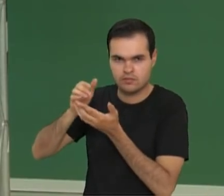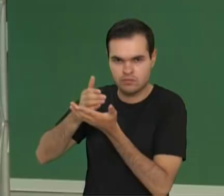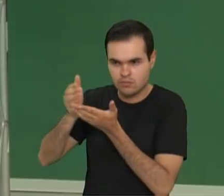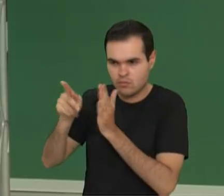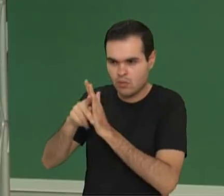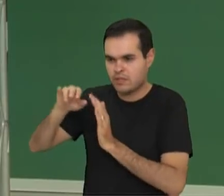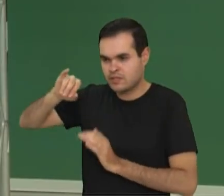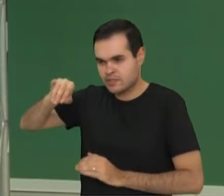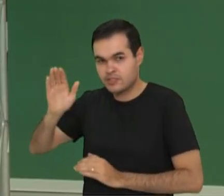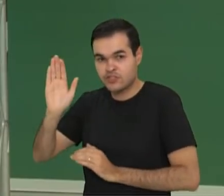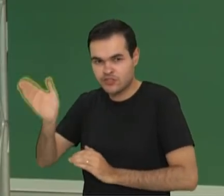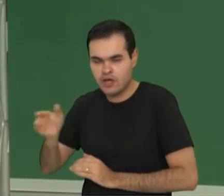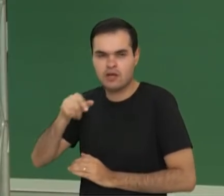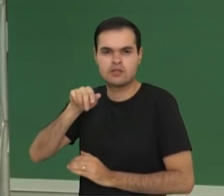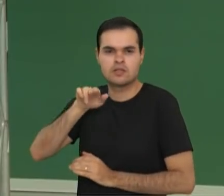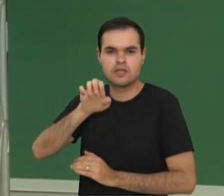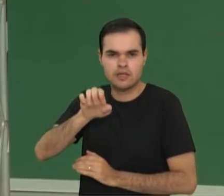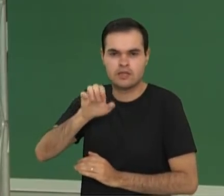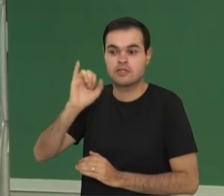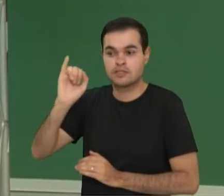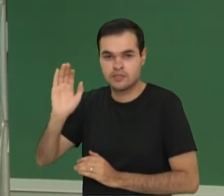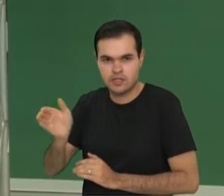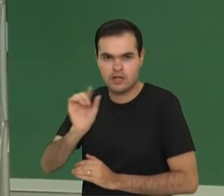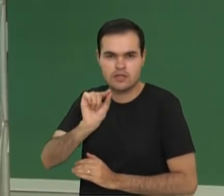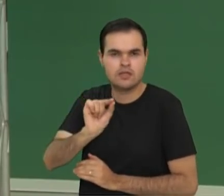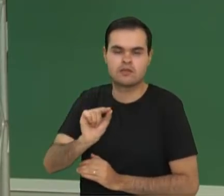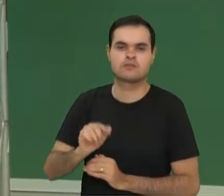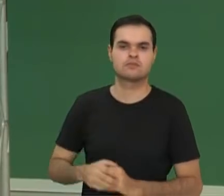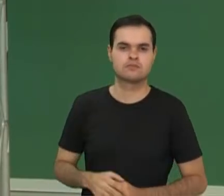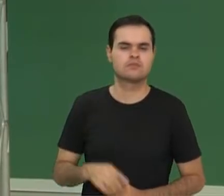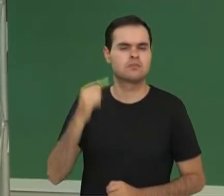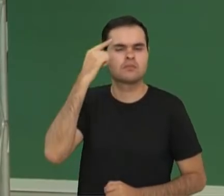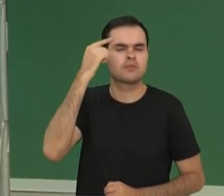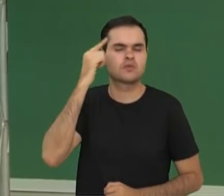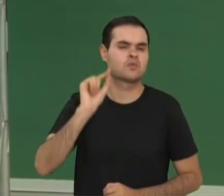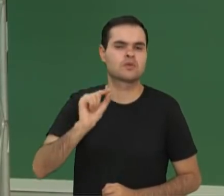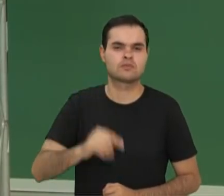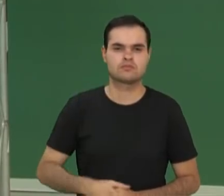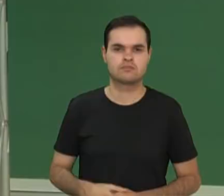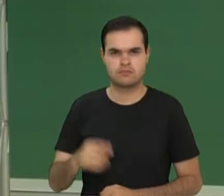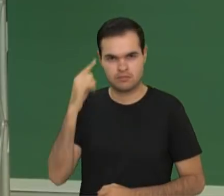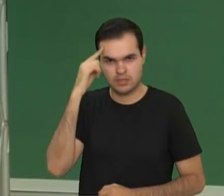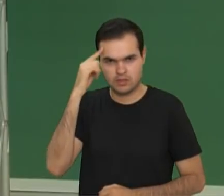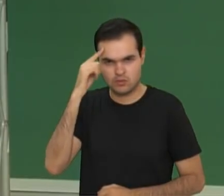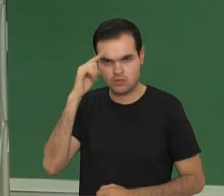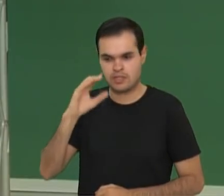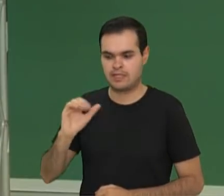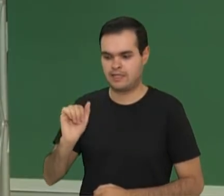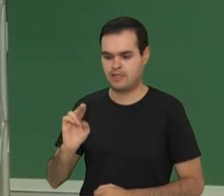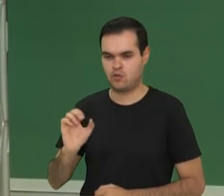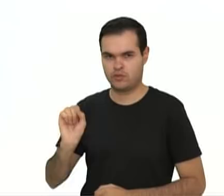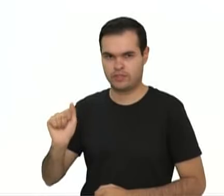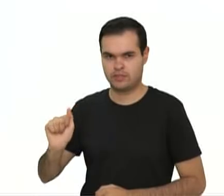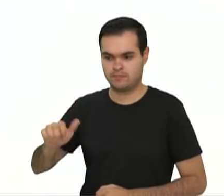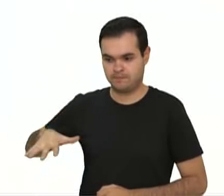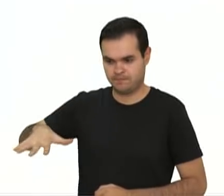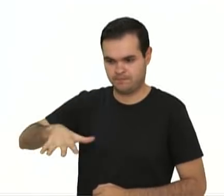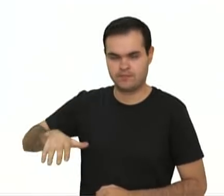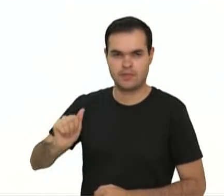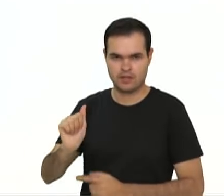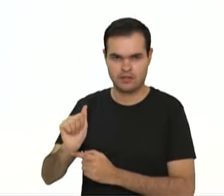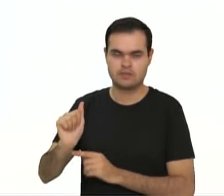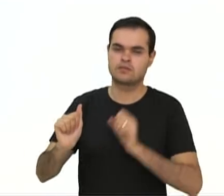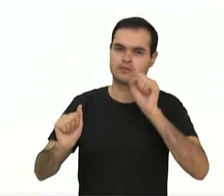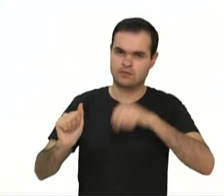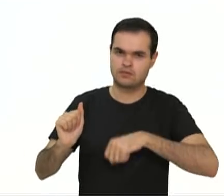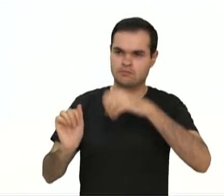conjuntiva, expressa uma causa ou uma consequência. O que você pensou? Se você pensou em causa, justamente, o já que indica